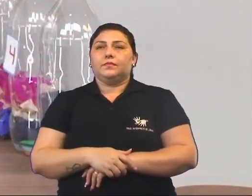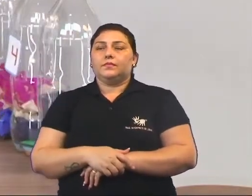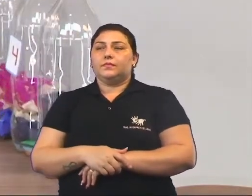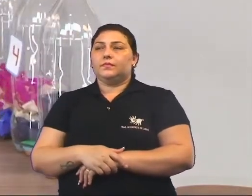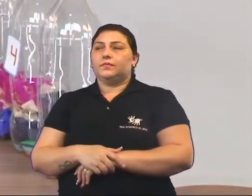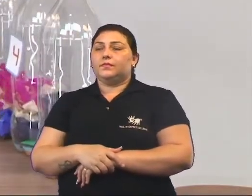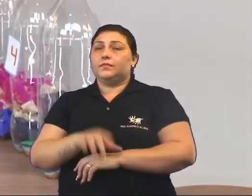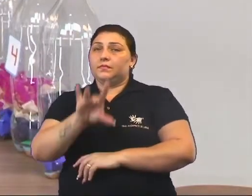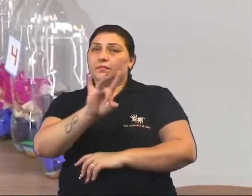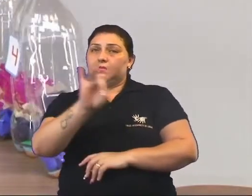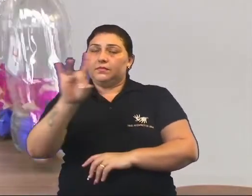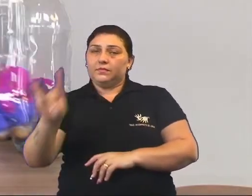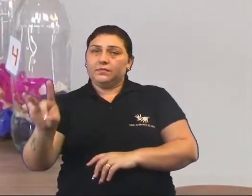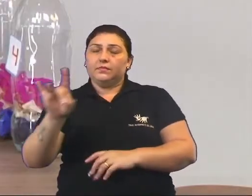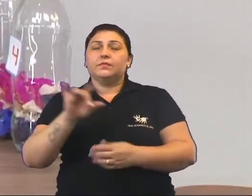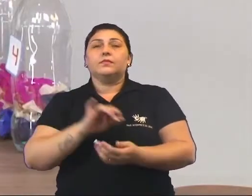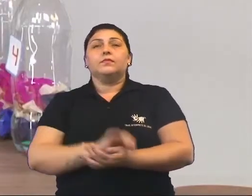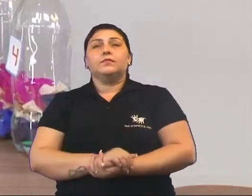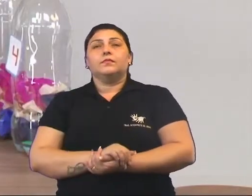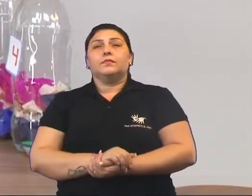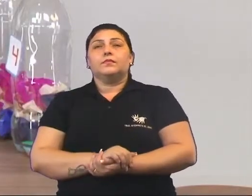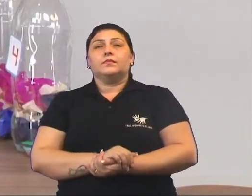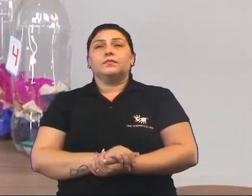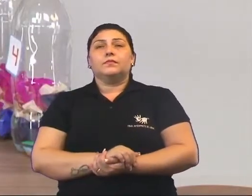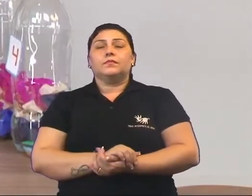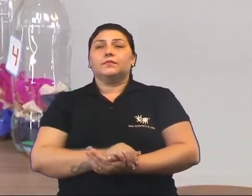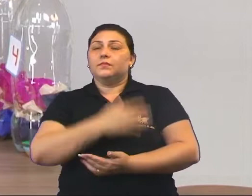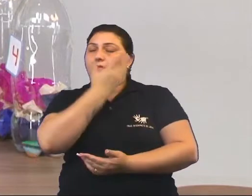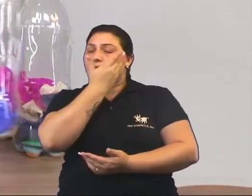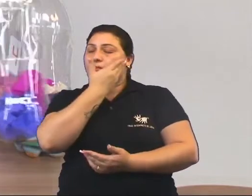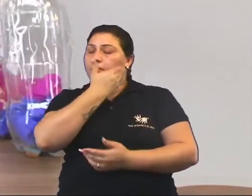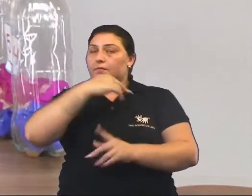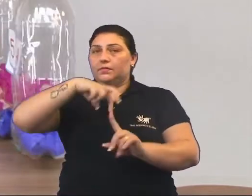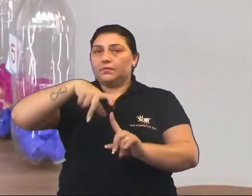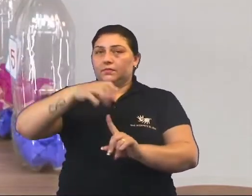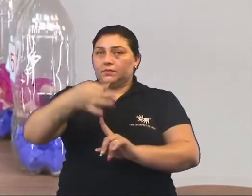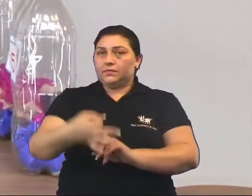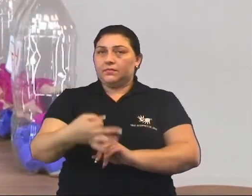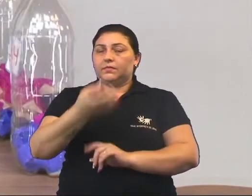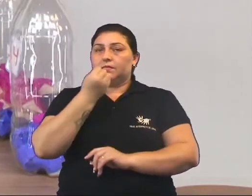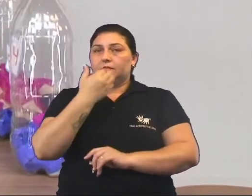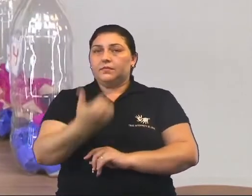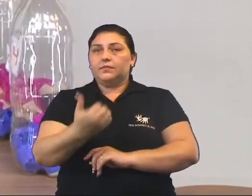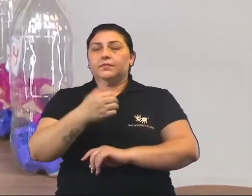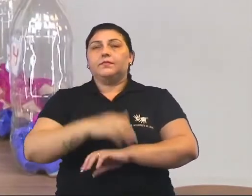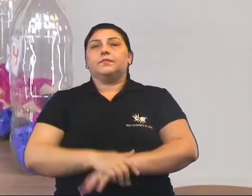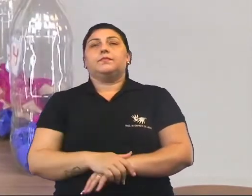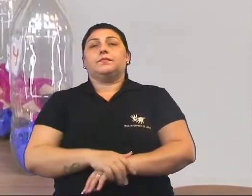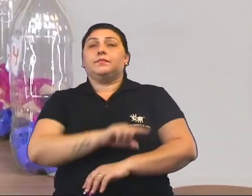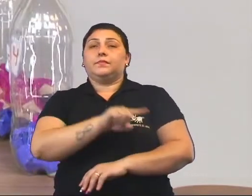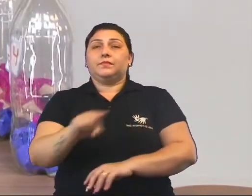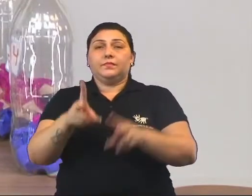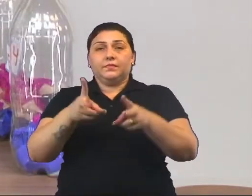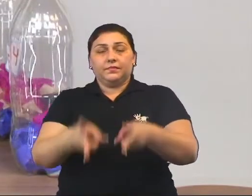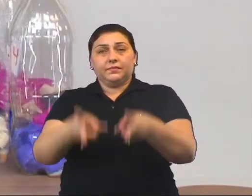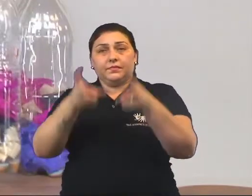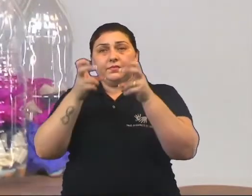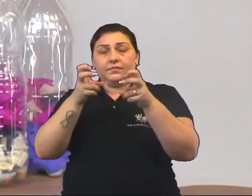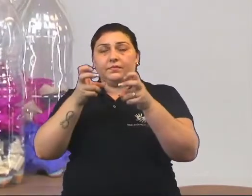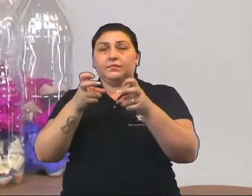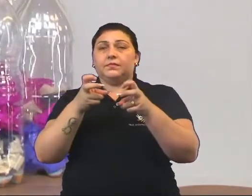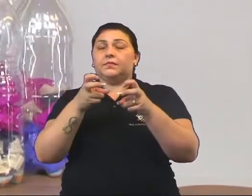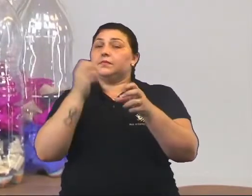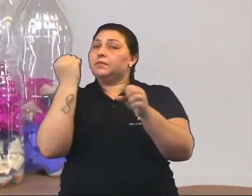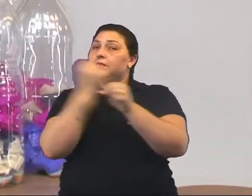em cada uma das garrafas, certo? Muito bem. Vocês observaram que eu